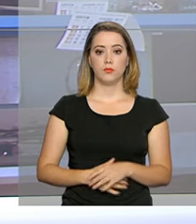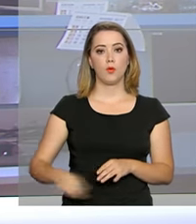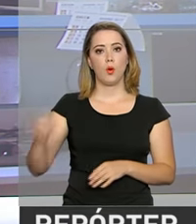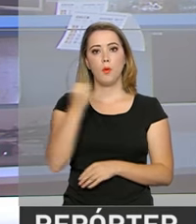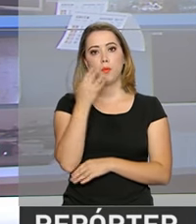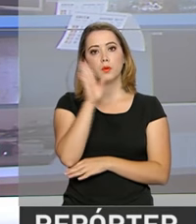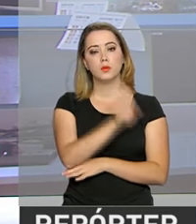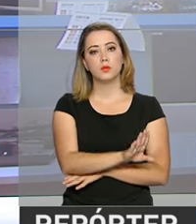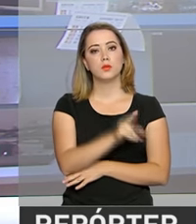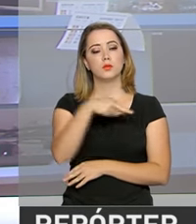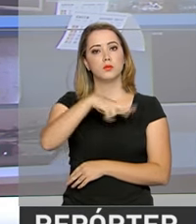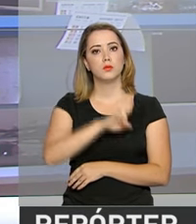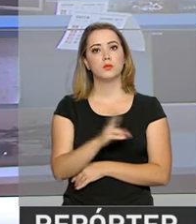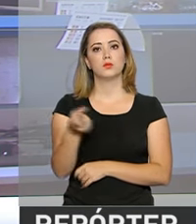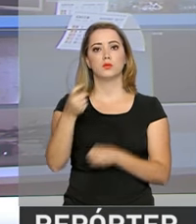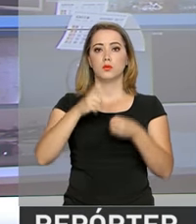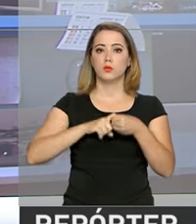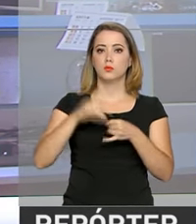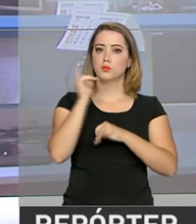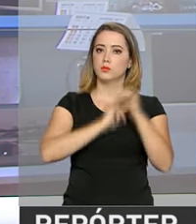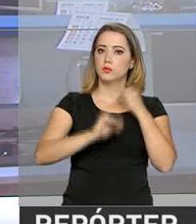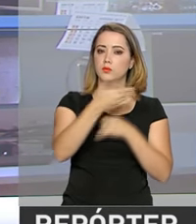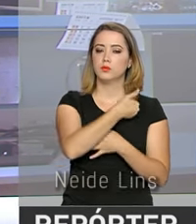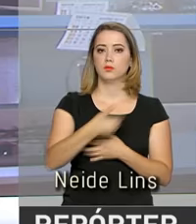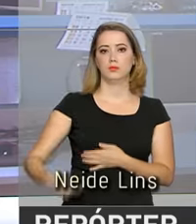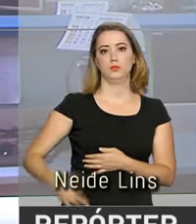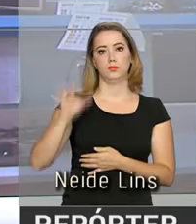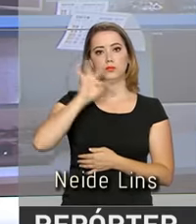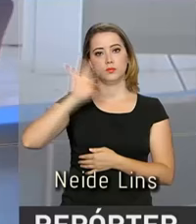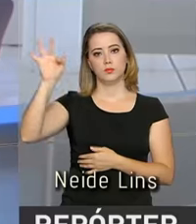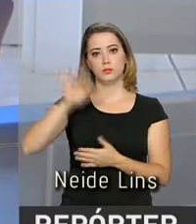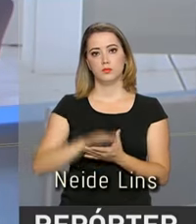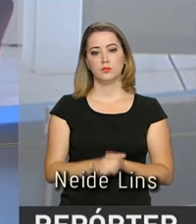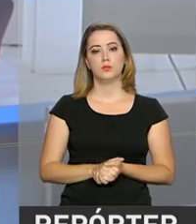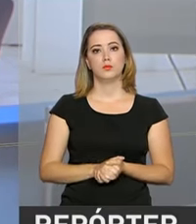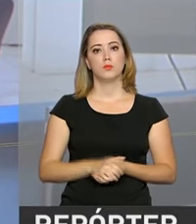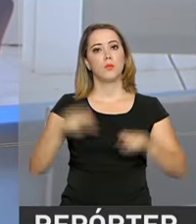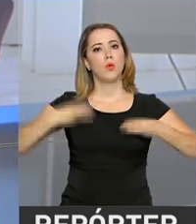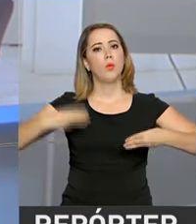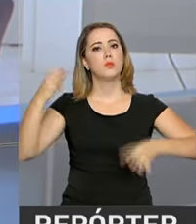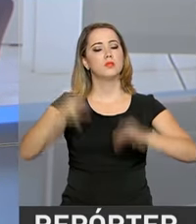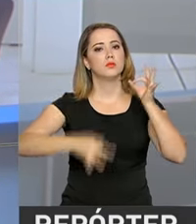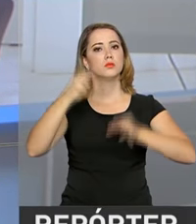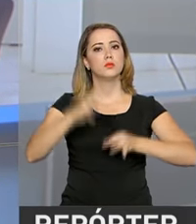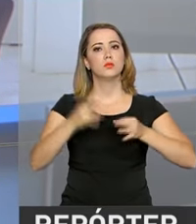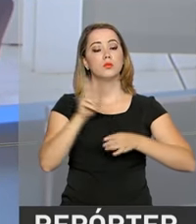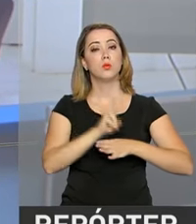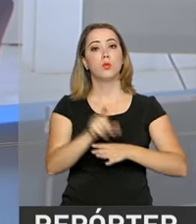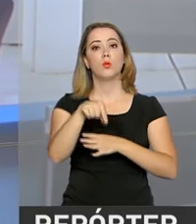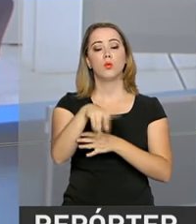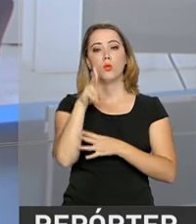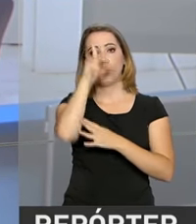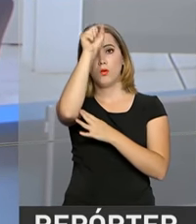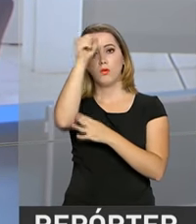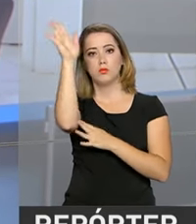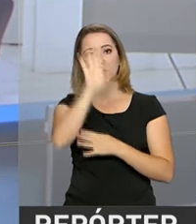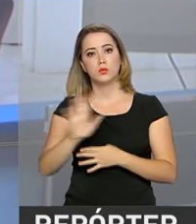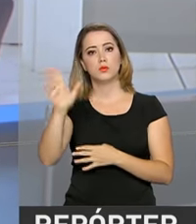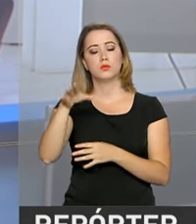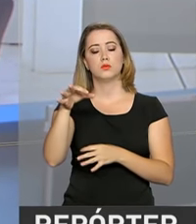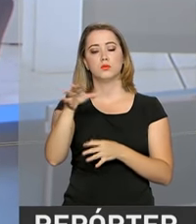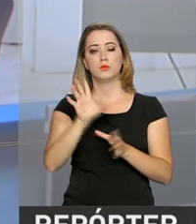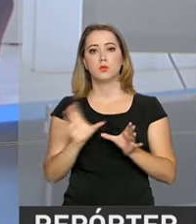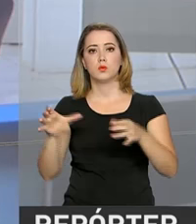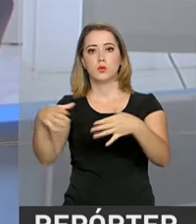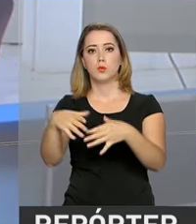Olá boa tarde o repórter NBR está de volta com as notícias do governo federal o Ministério da Justiça colocou a força nacional de segurança pública